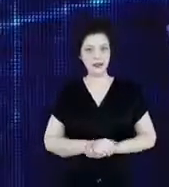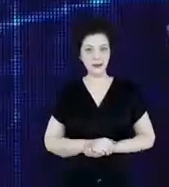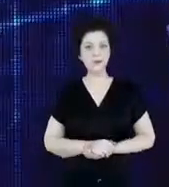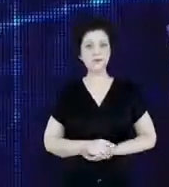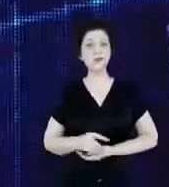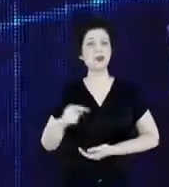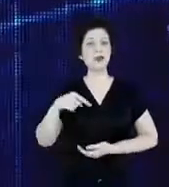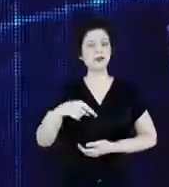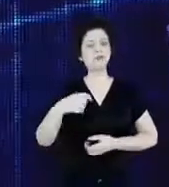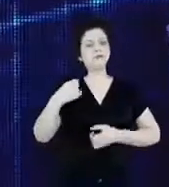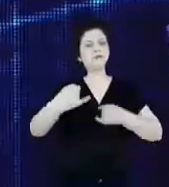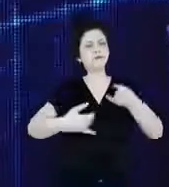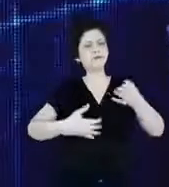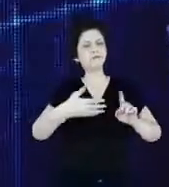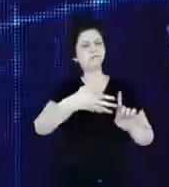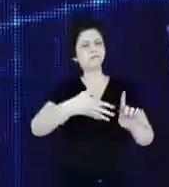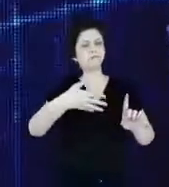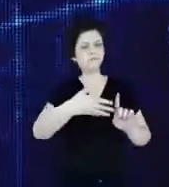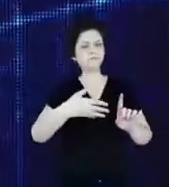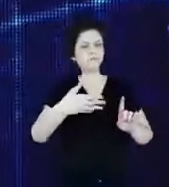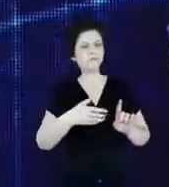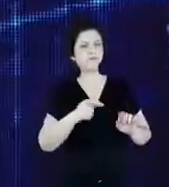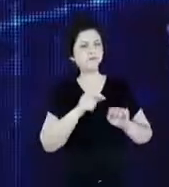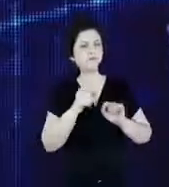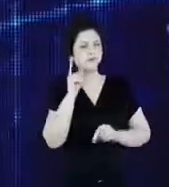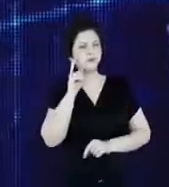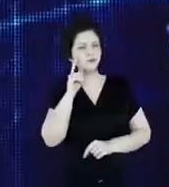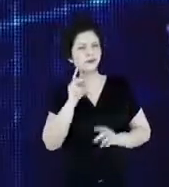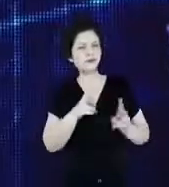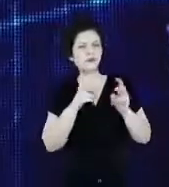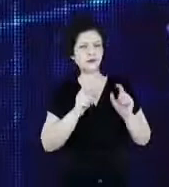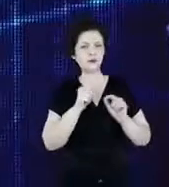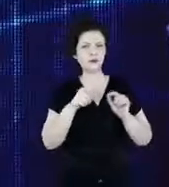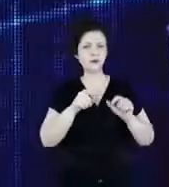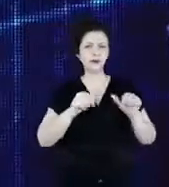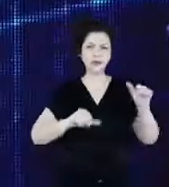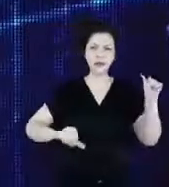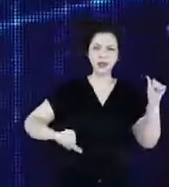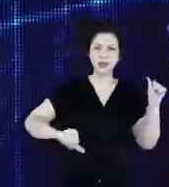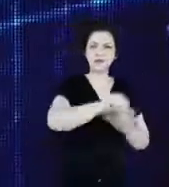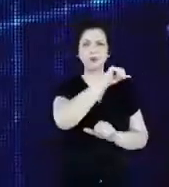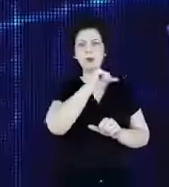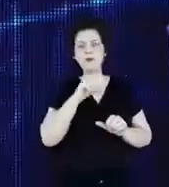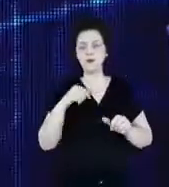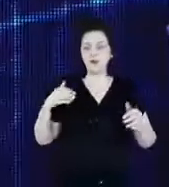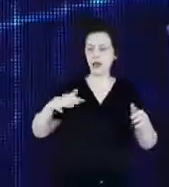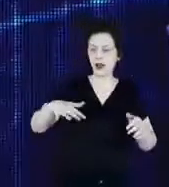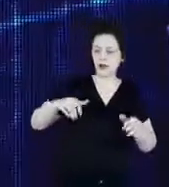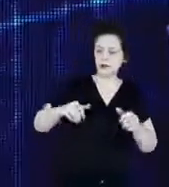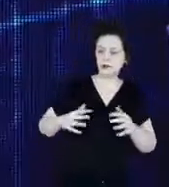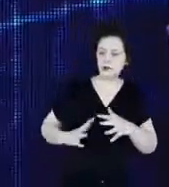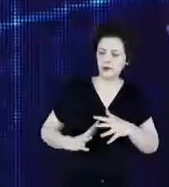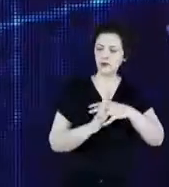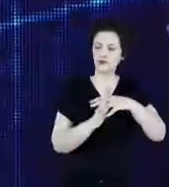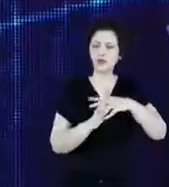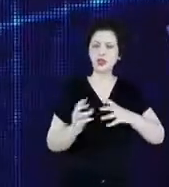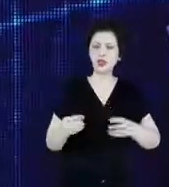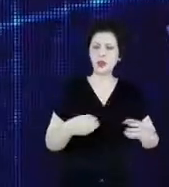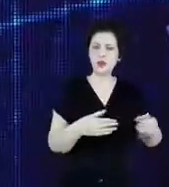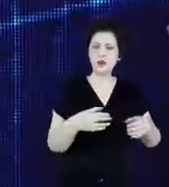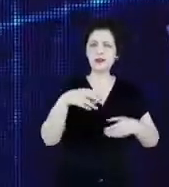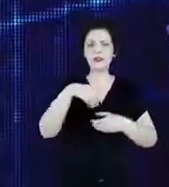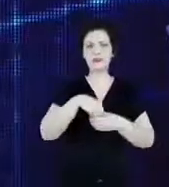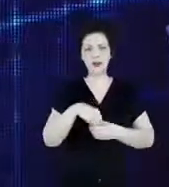sua fala e o que a gente vê no nosso dia a dia, é que essa transformação do setor de modernização, de inovação, isso acontece dentro da agência